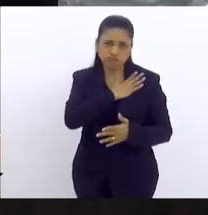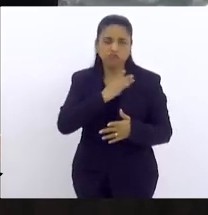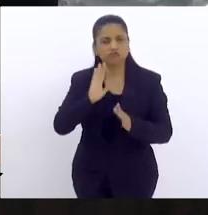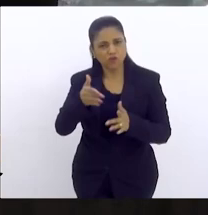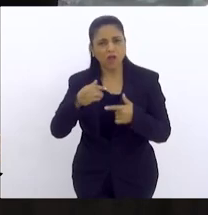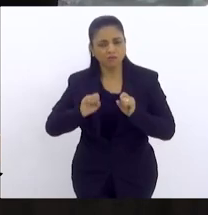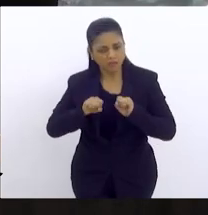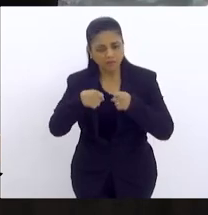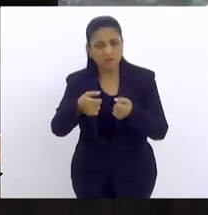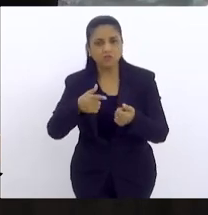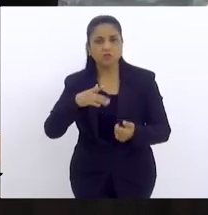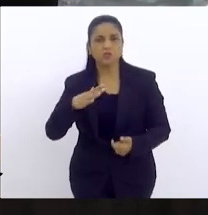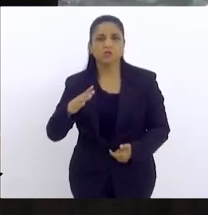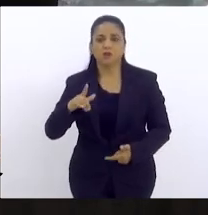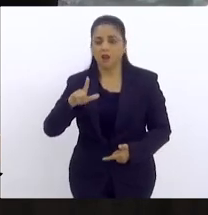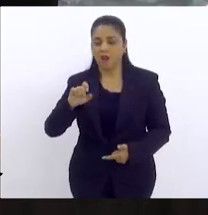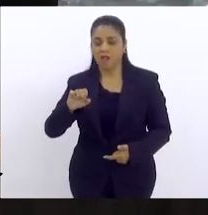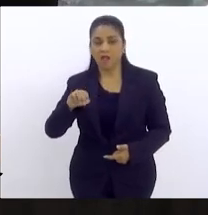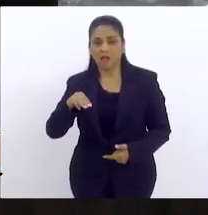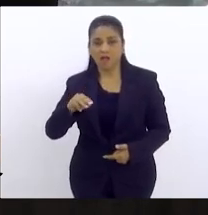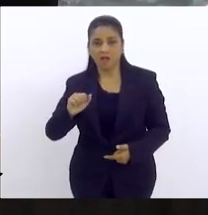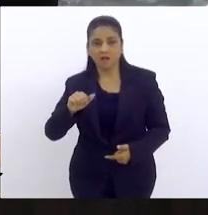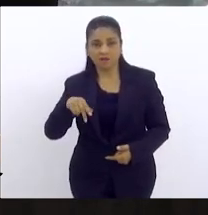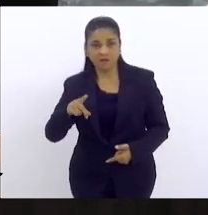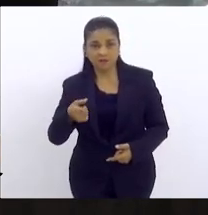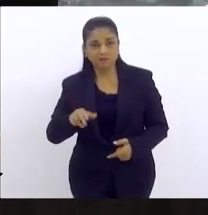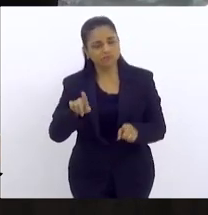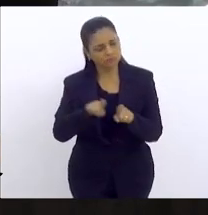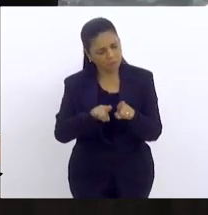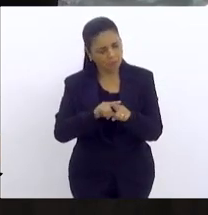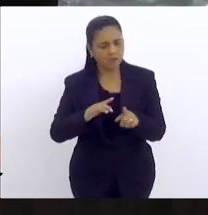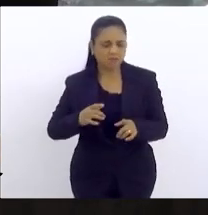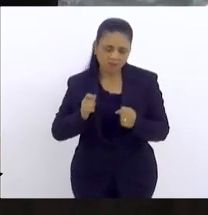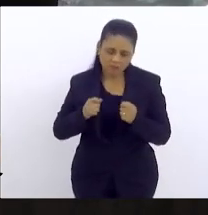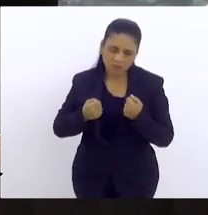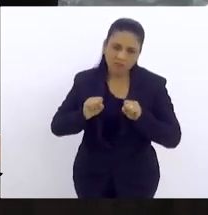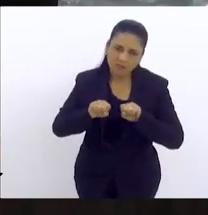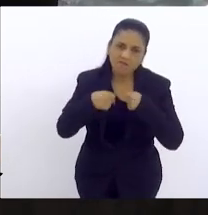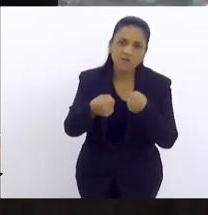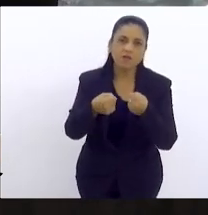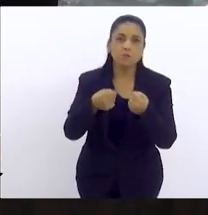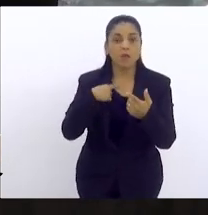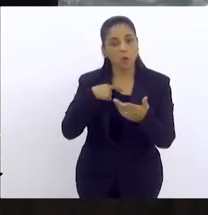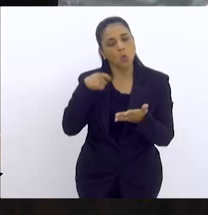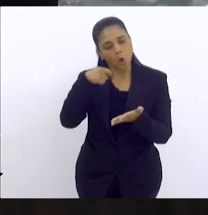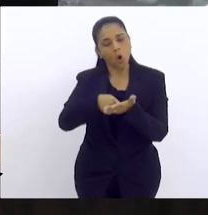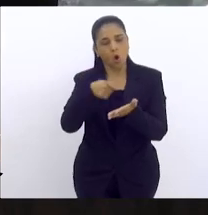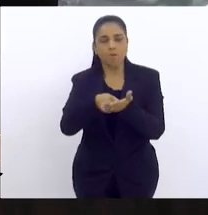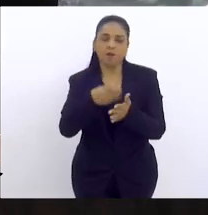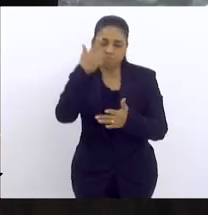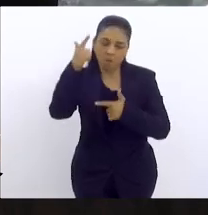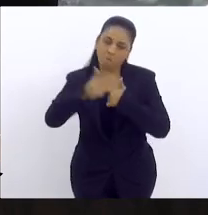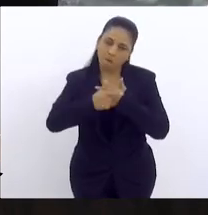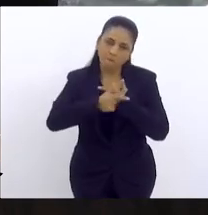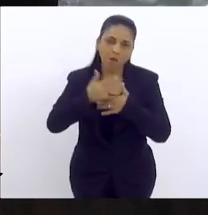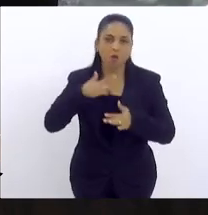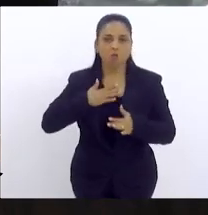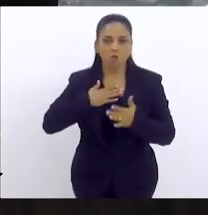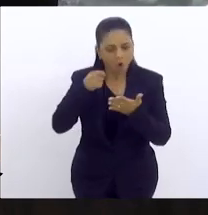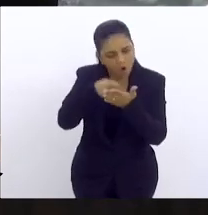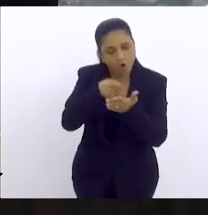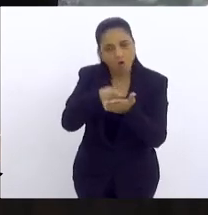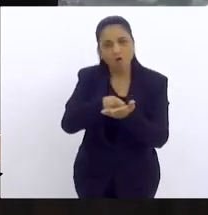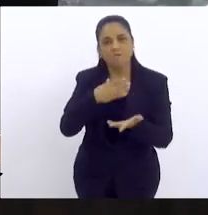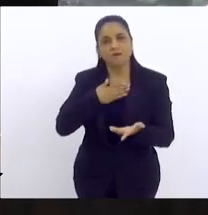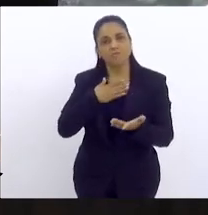Leandro como já defendia alguns outros coronéis tiver que defender Eu Vou defender mas quando eu tiver cobrar é o meu papel é cobrar para que realmente